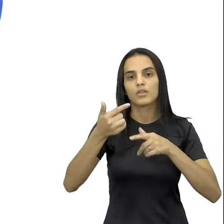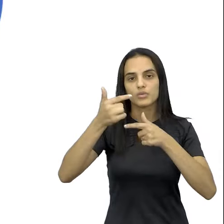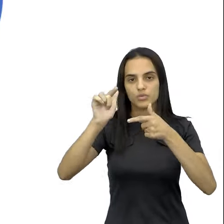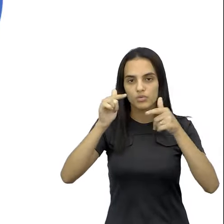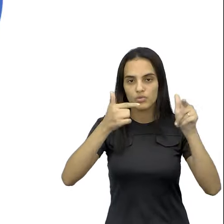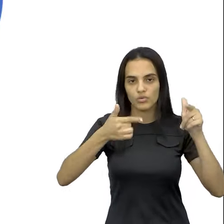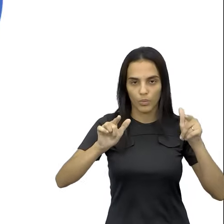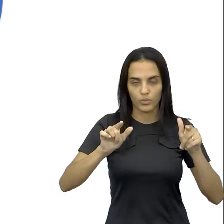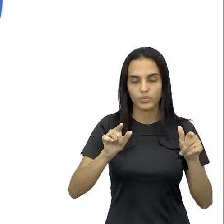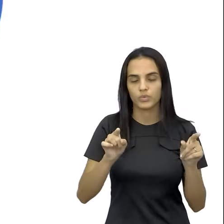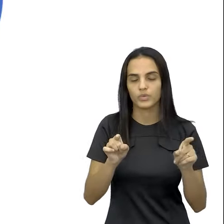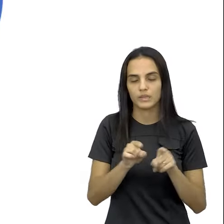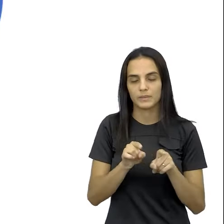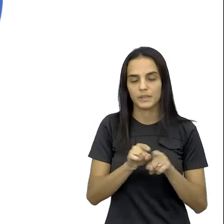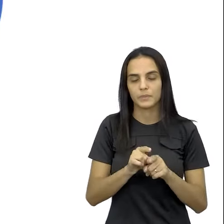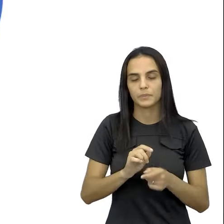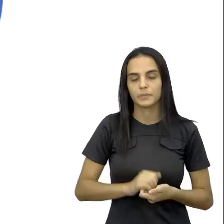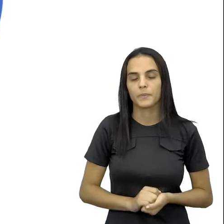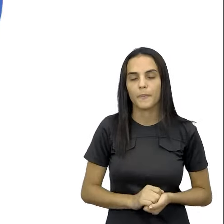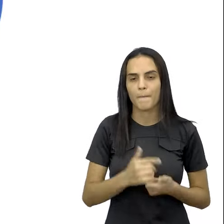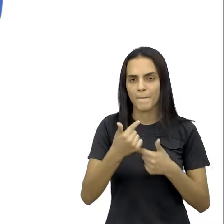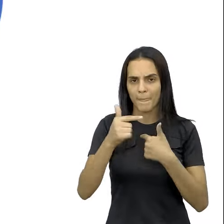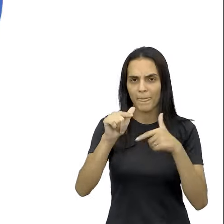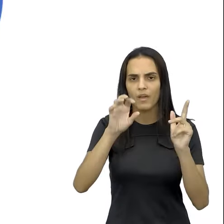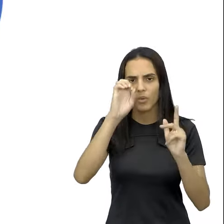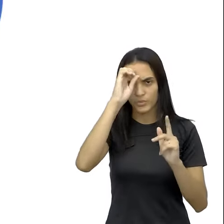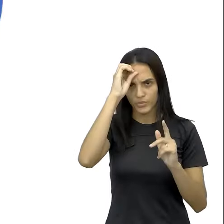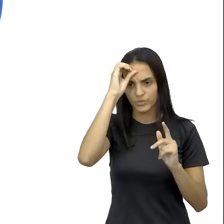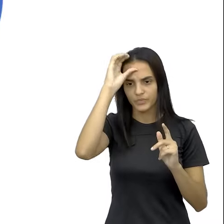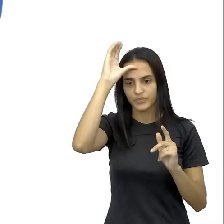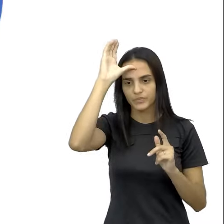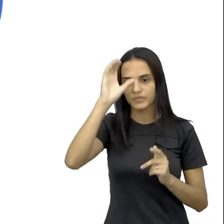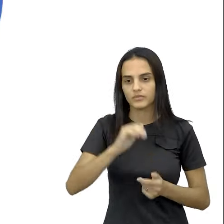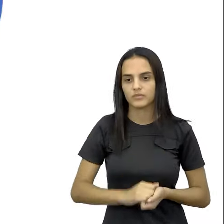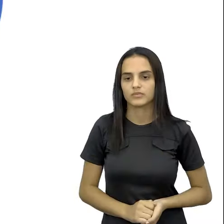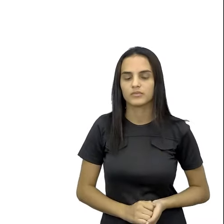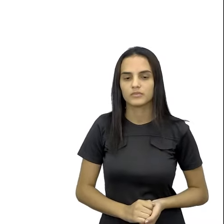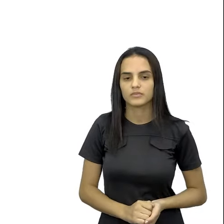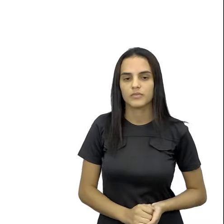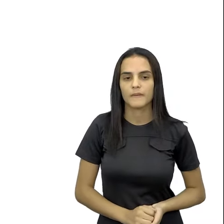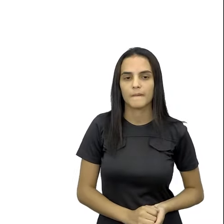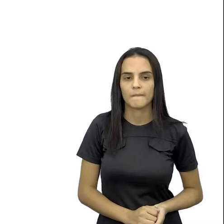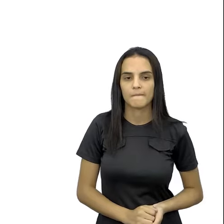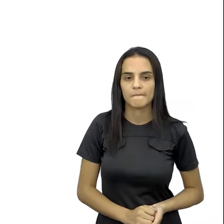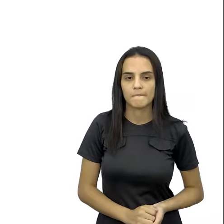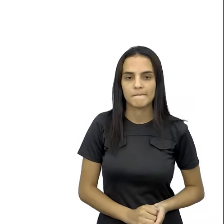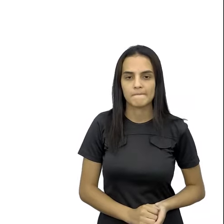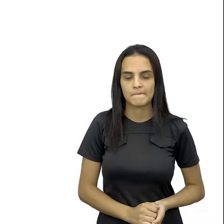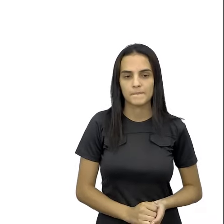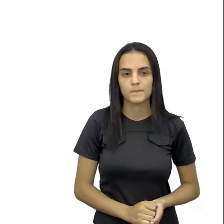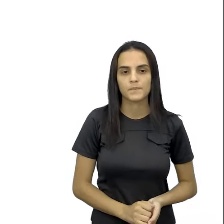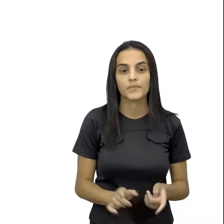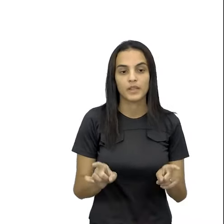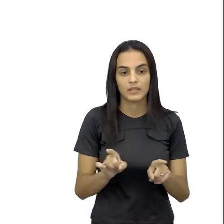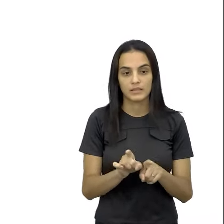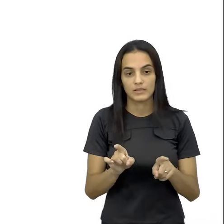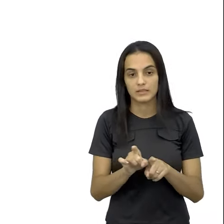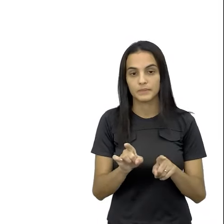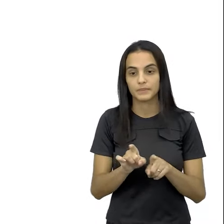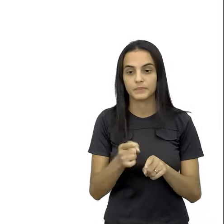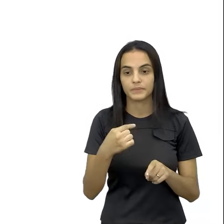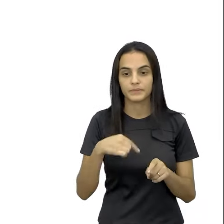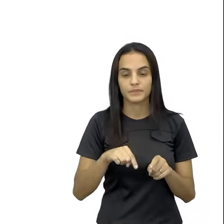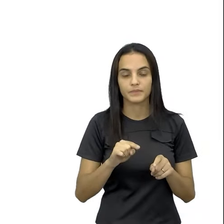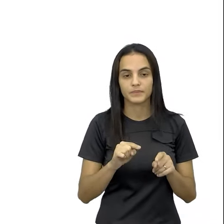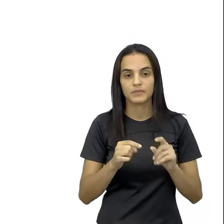eu defino outros conhecimentos, tá? E aí também a gente traz